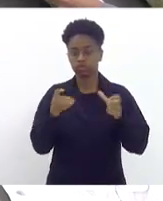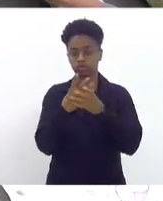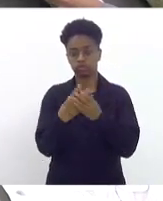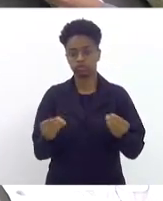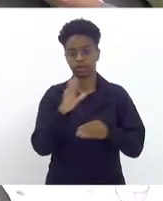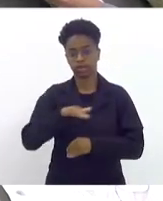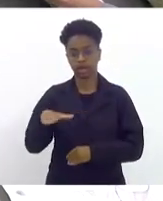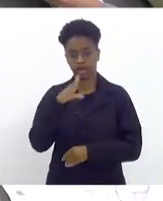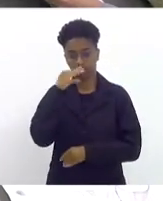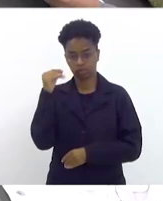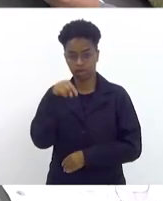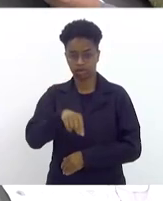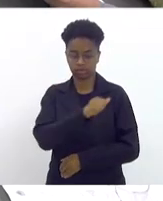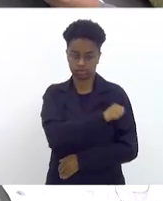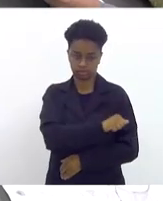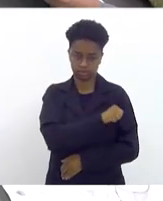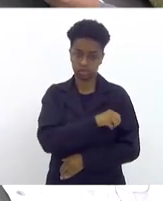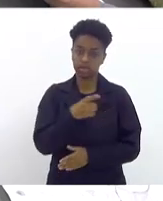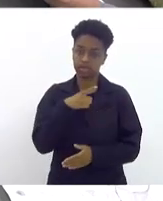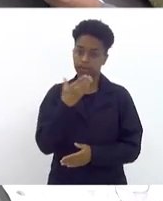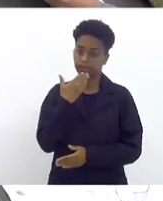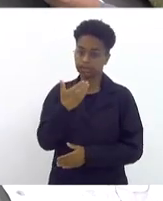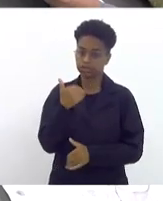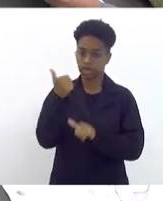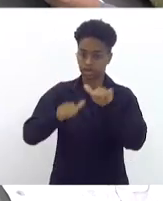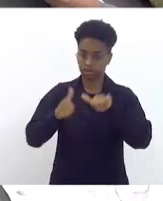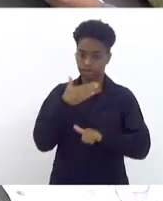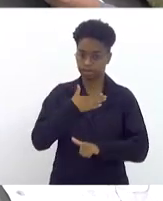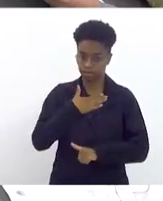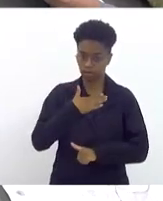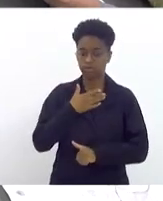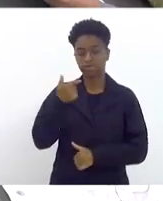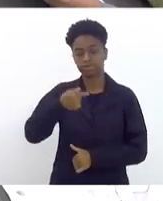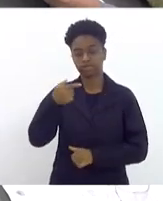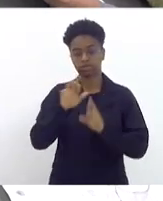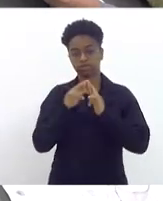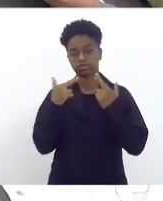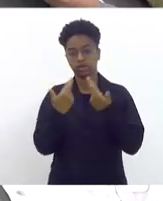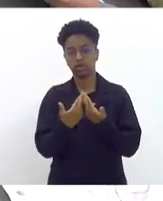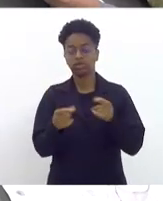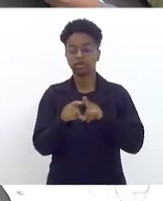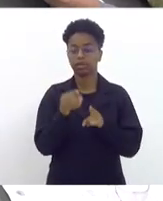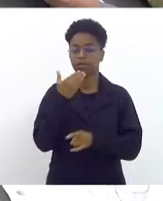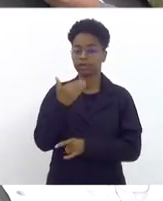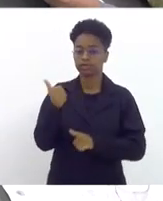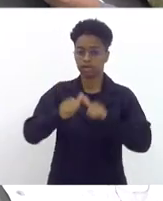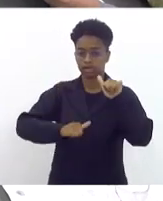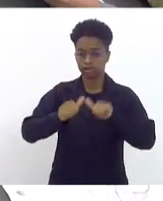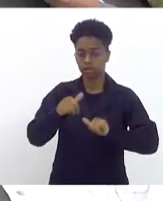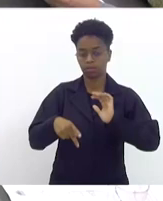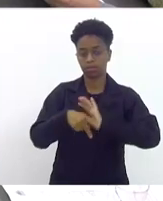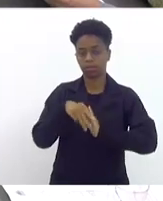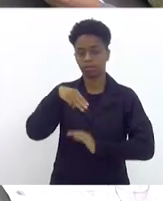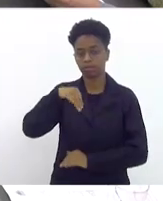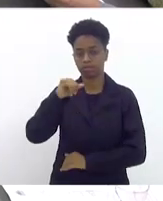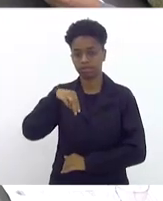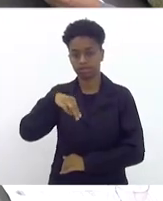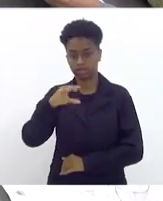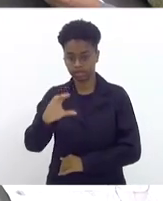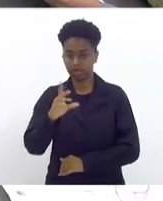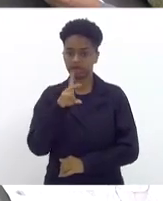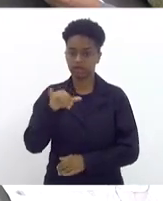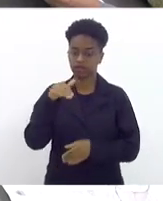do Rio de Janeiro havia um pedido de vista meu na sétima reunião ordinária e também um pedido de vista do próprio deputado Carlos Mickey que